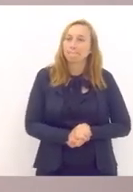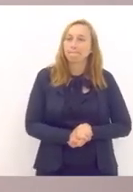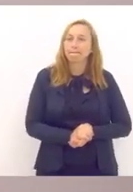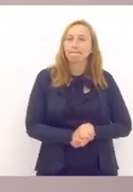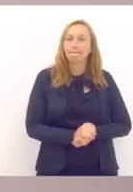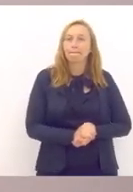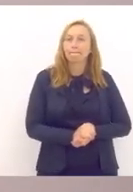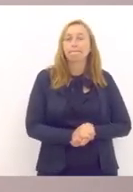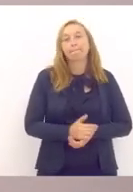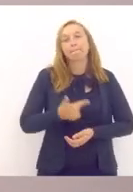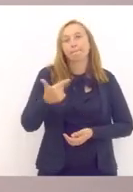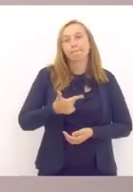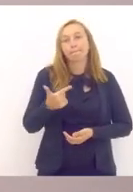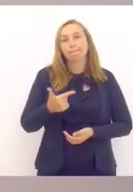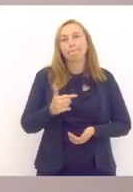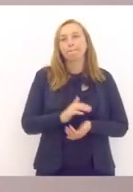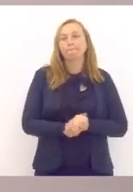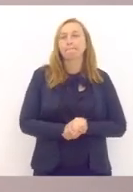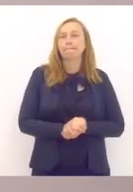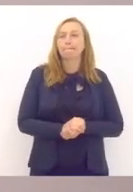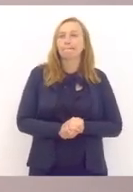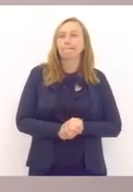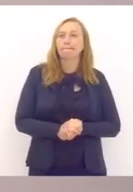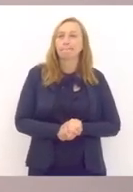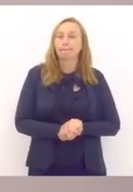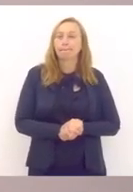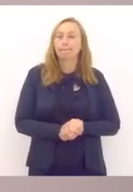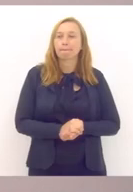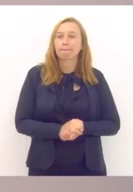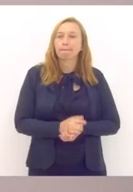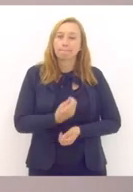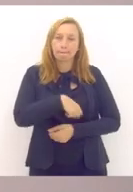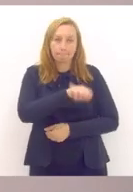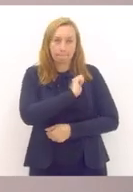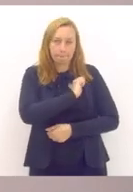numa segunda seara que fala de benefício fiscal.